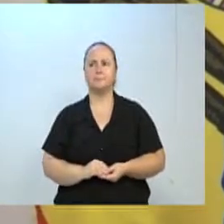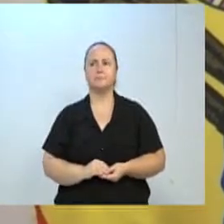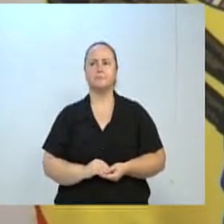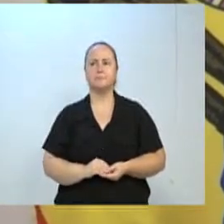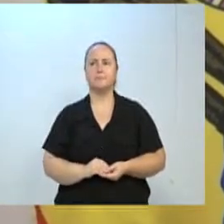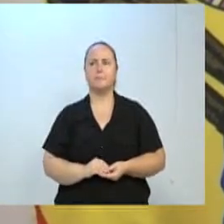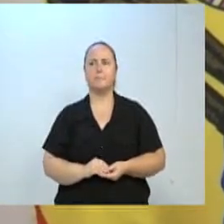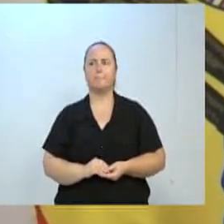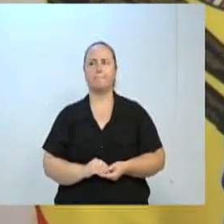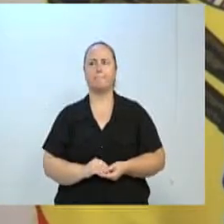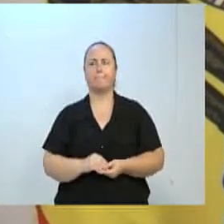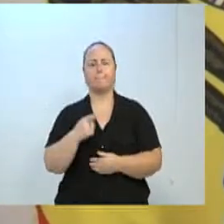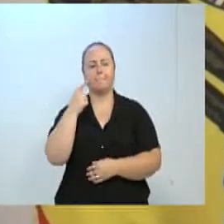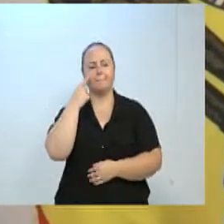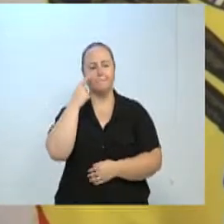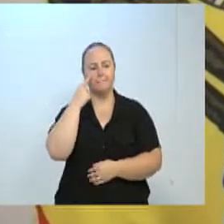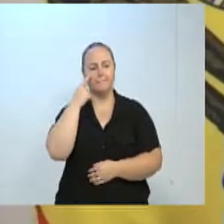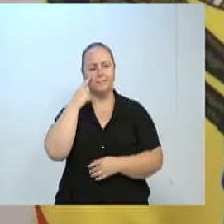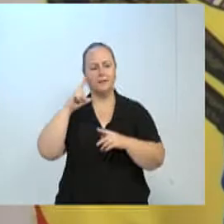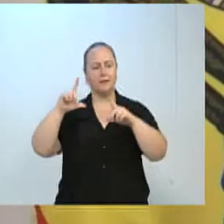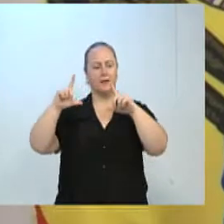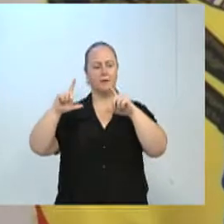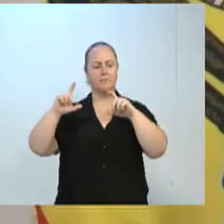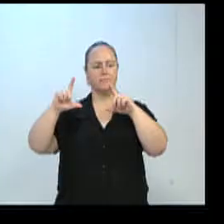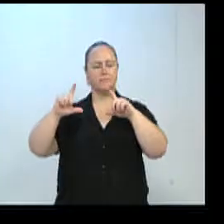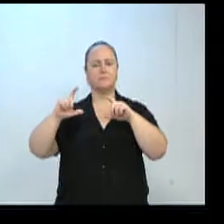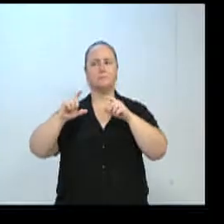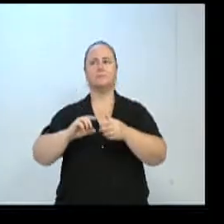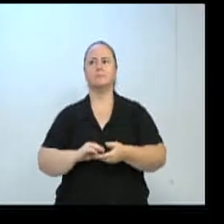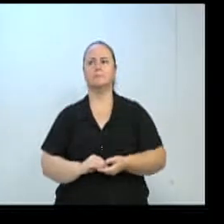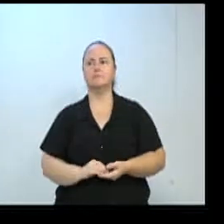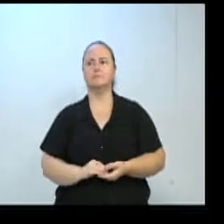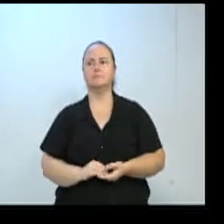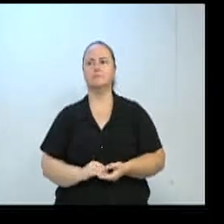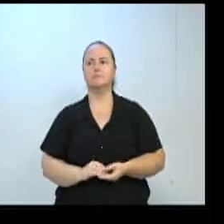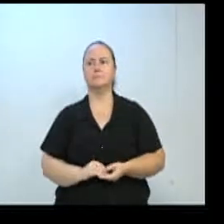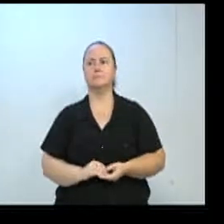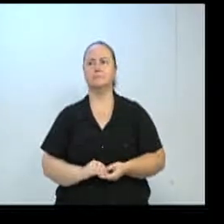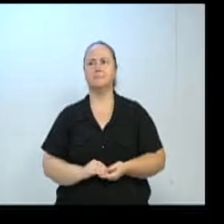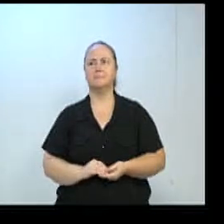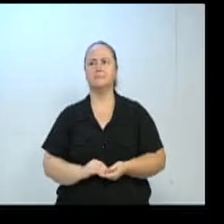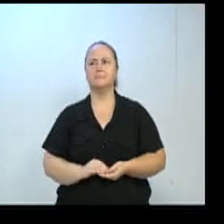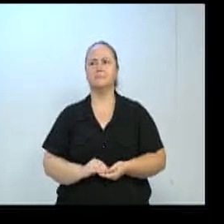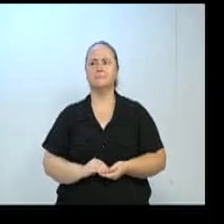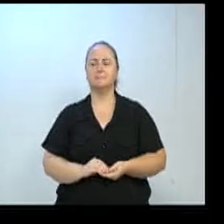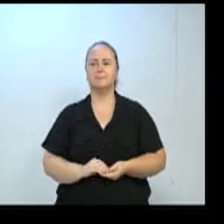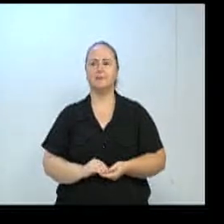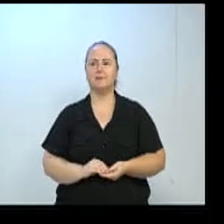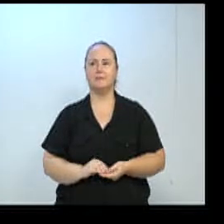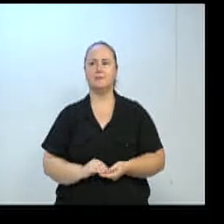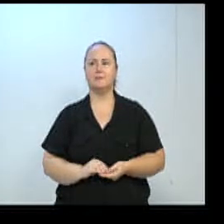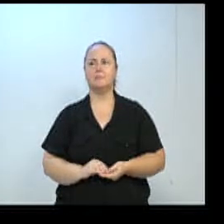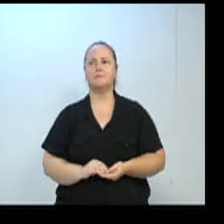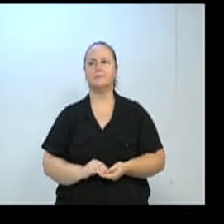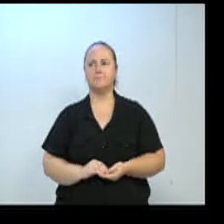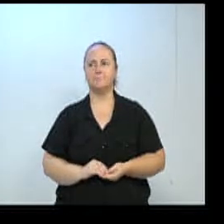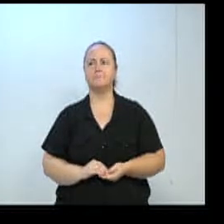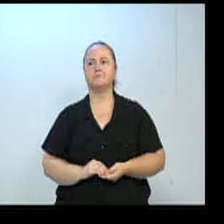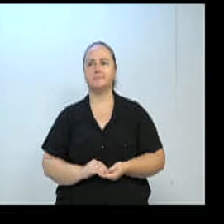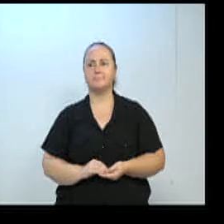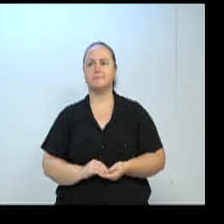Ari, a primeira foto aí, notícia boa, né? Finalmente, depois de um longo e tenebroso, a